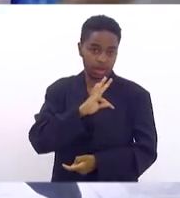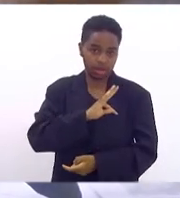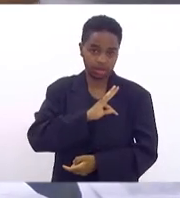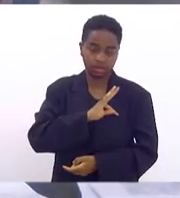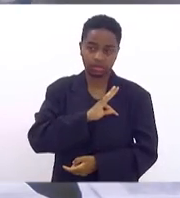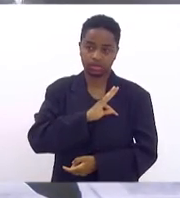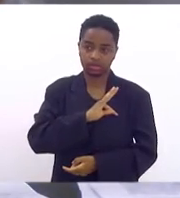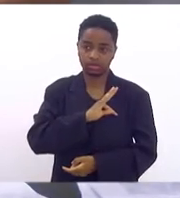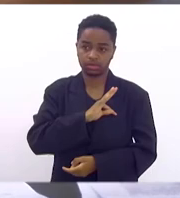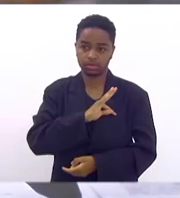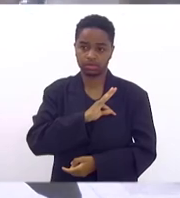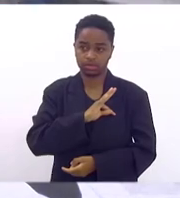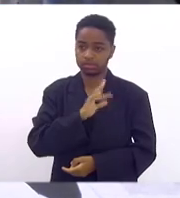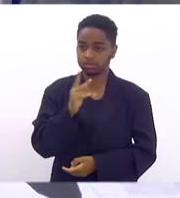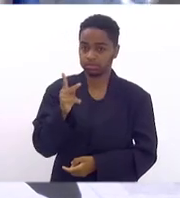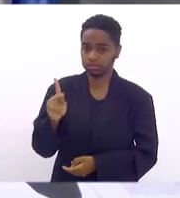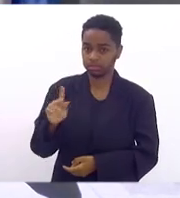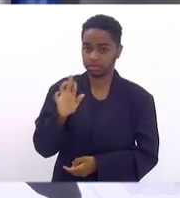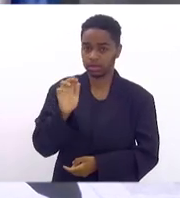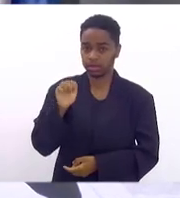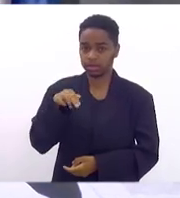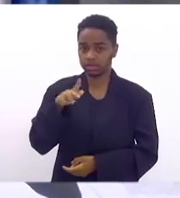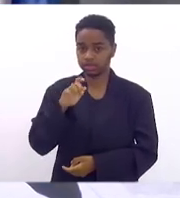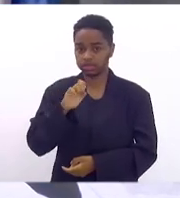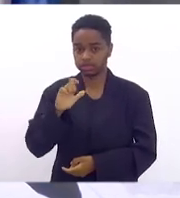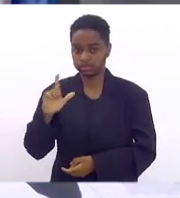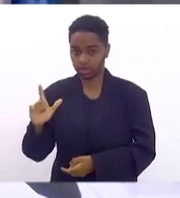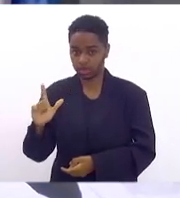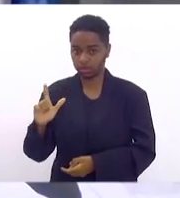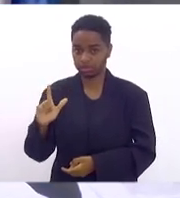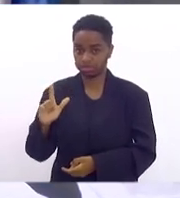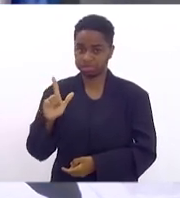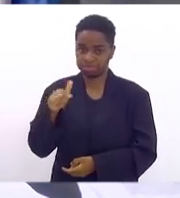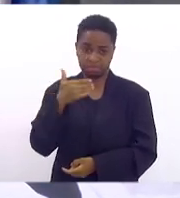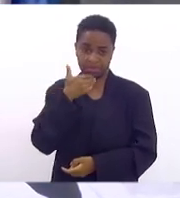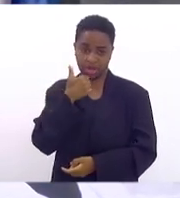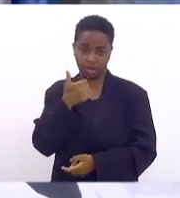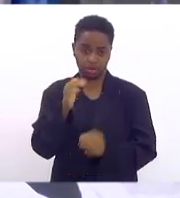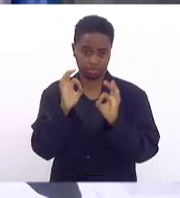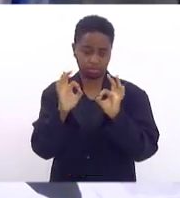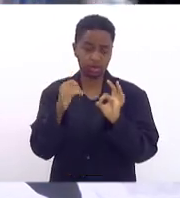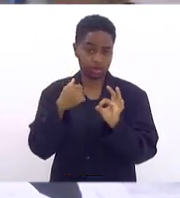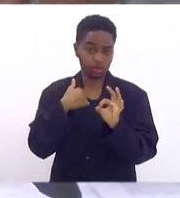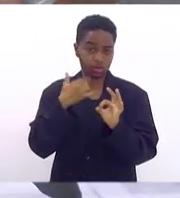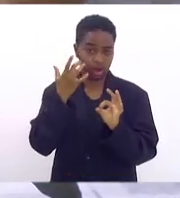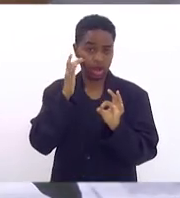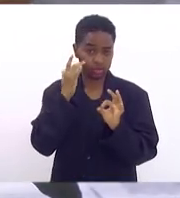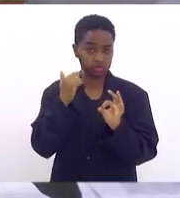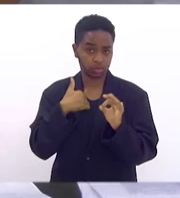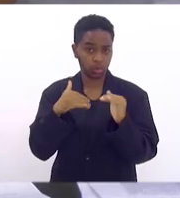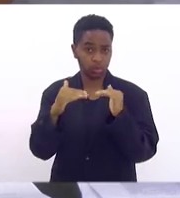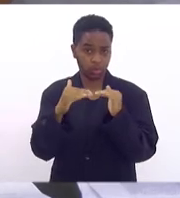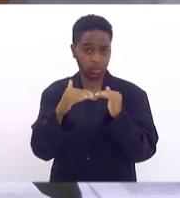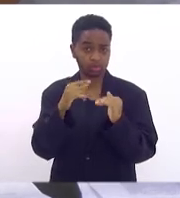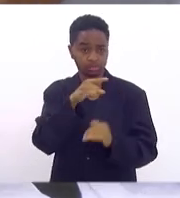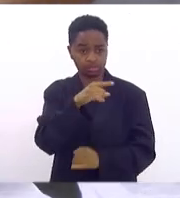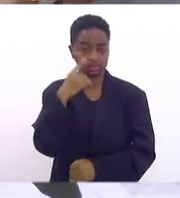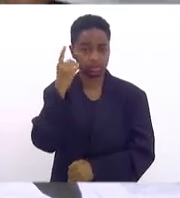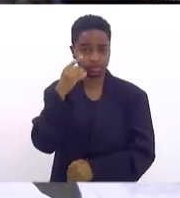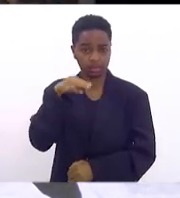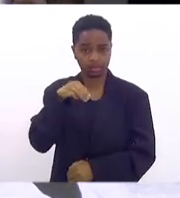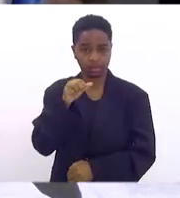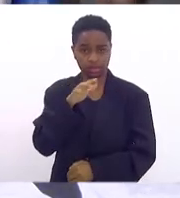técnica do senhor Rangel seja das melhores, e eu concordo com o deputado Márcio